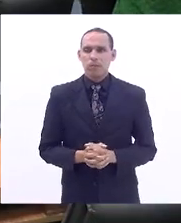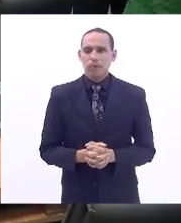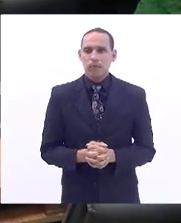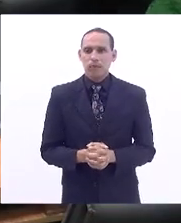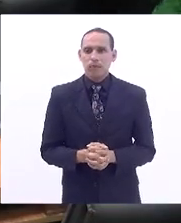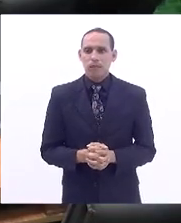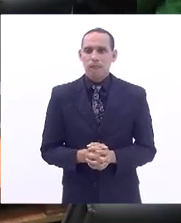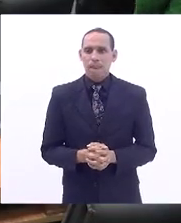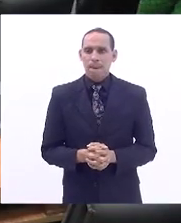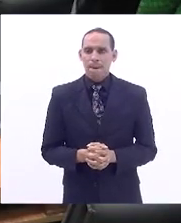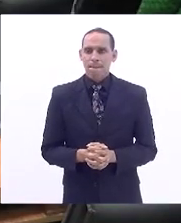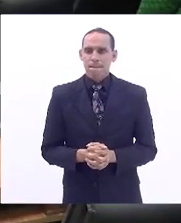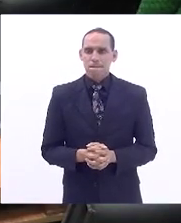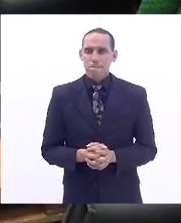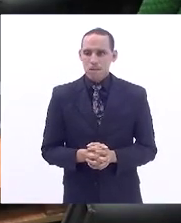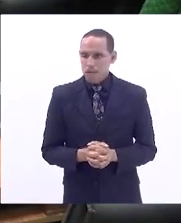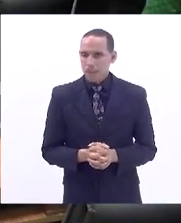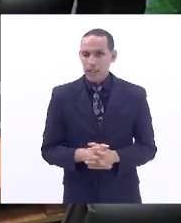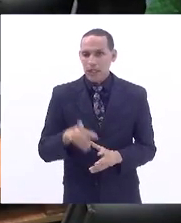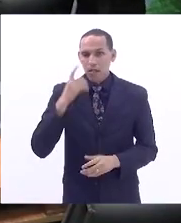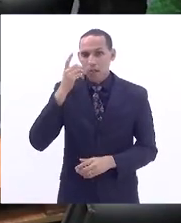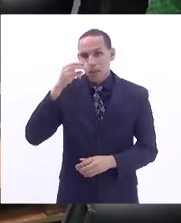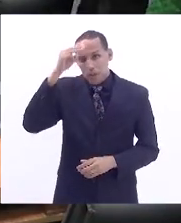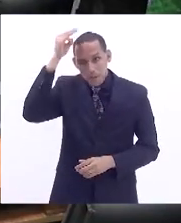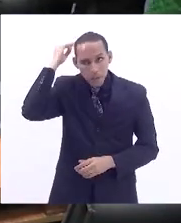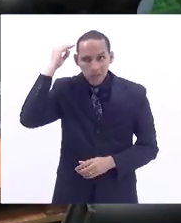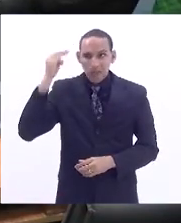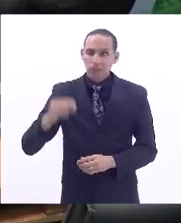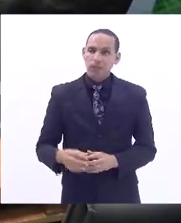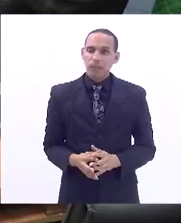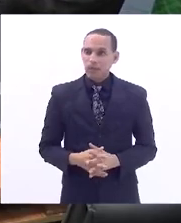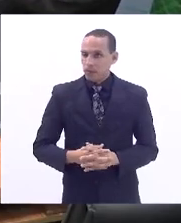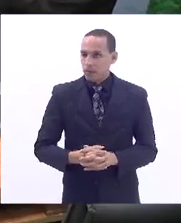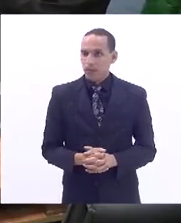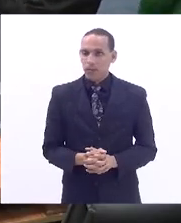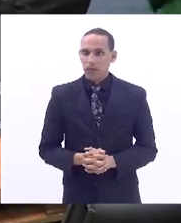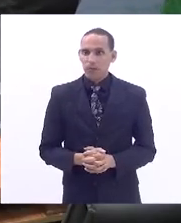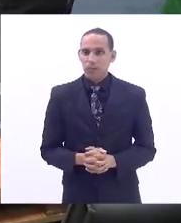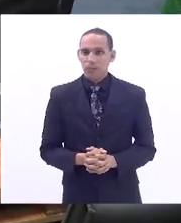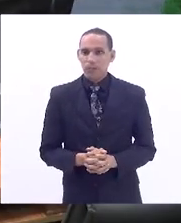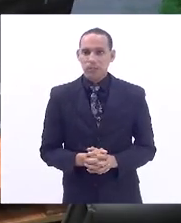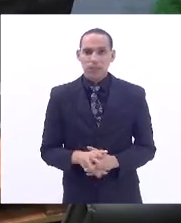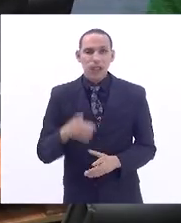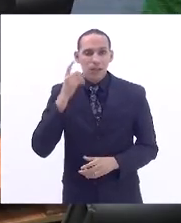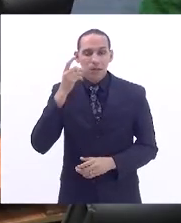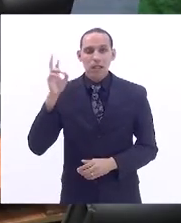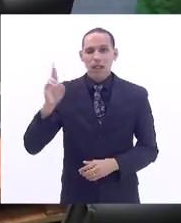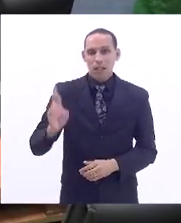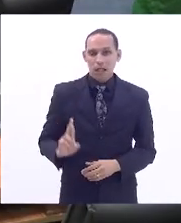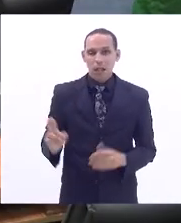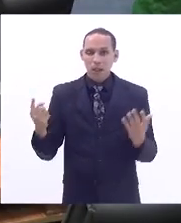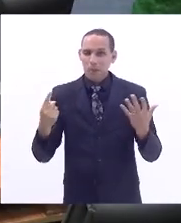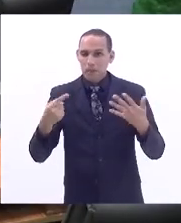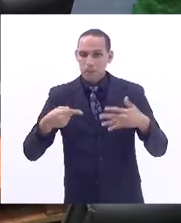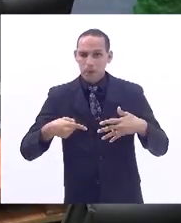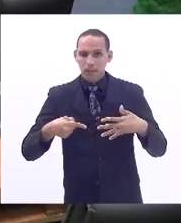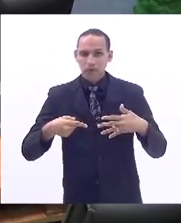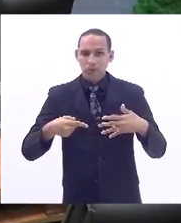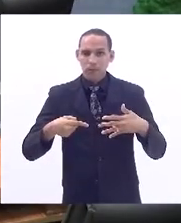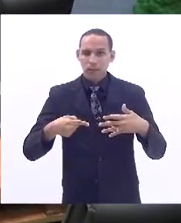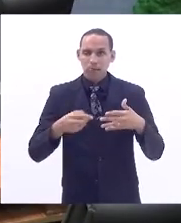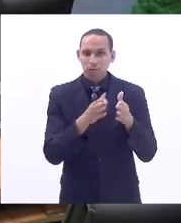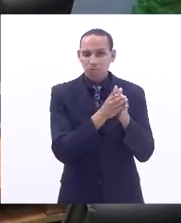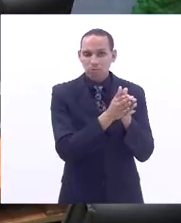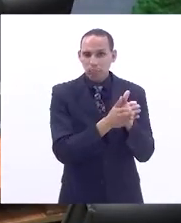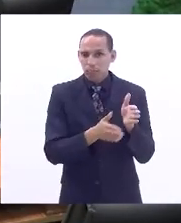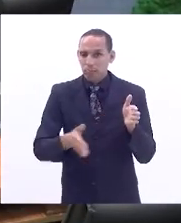E aí o deputado Márcio o deputado A Renata é a bancada do PSOL tá